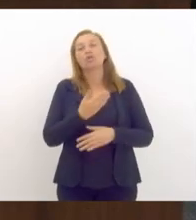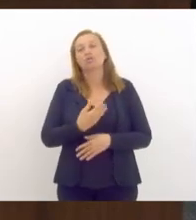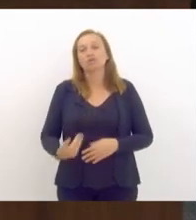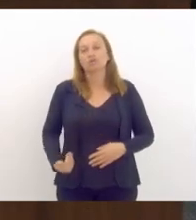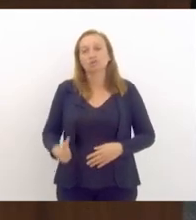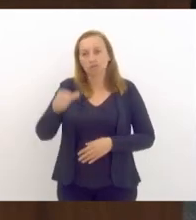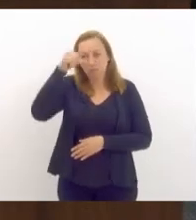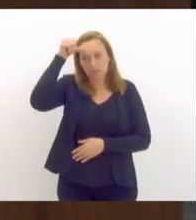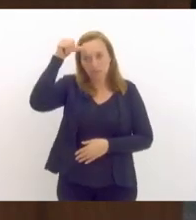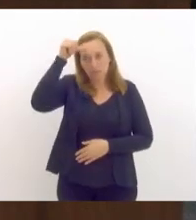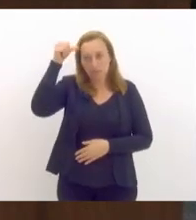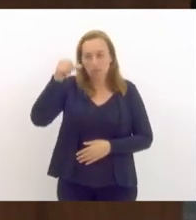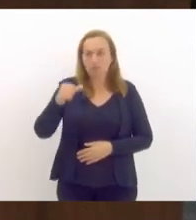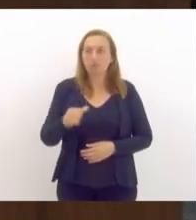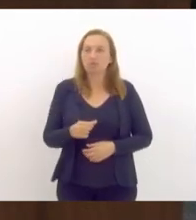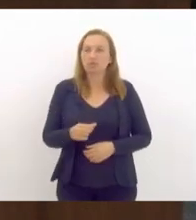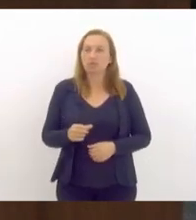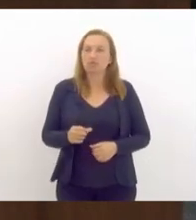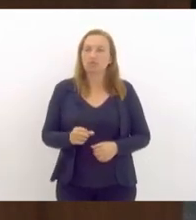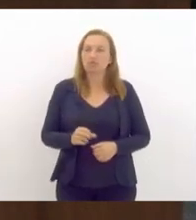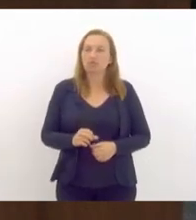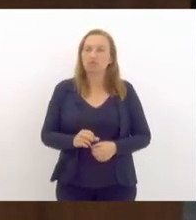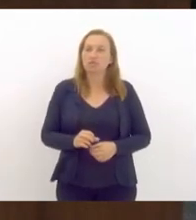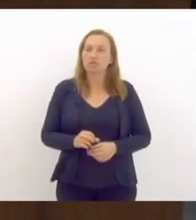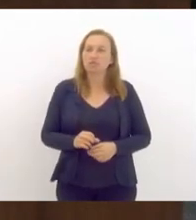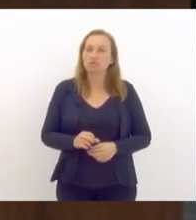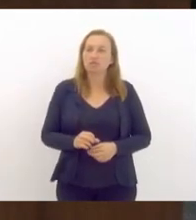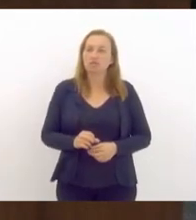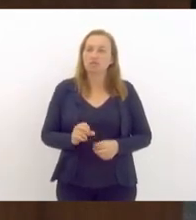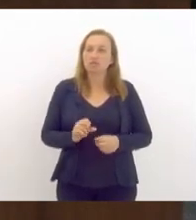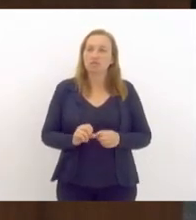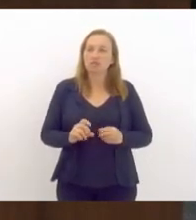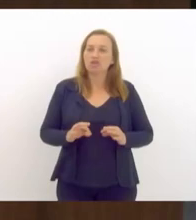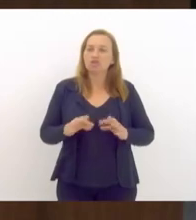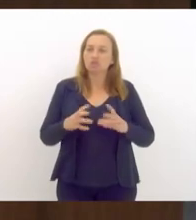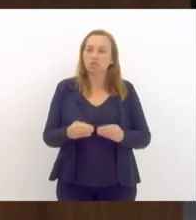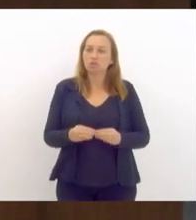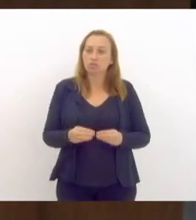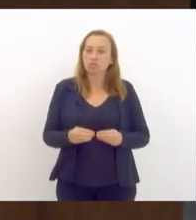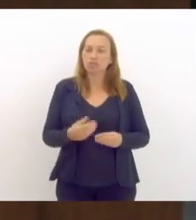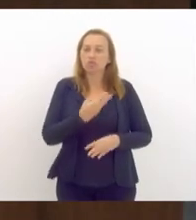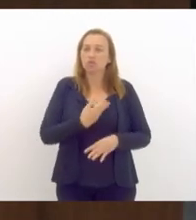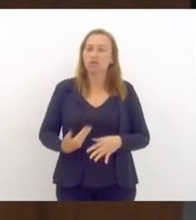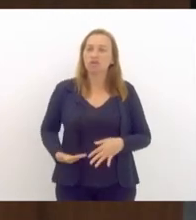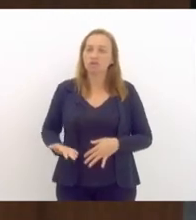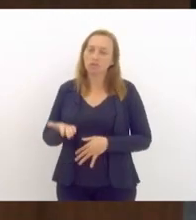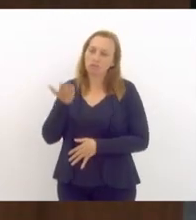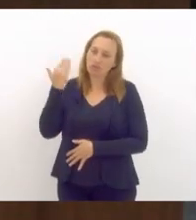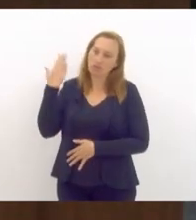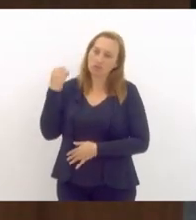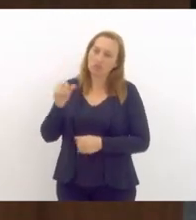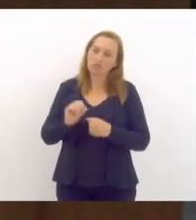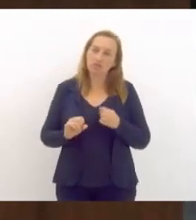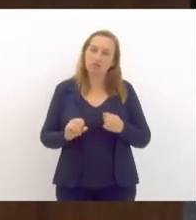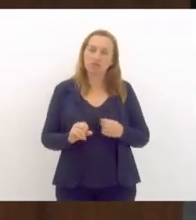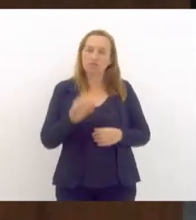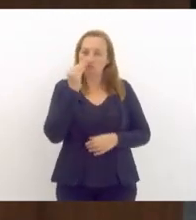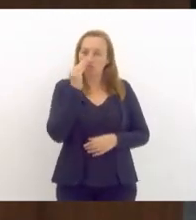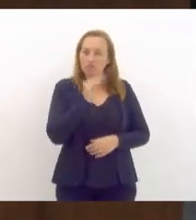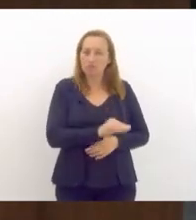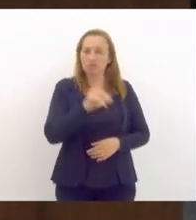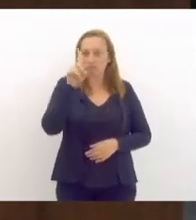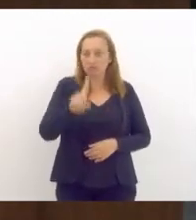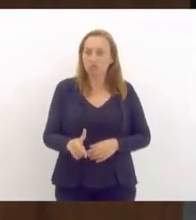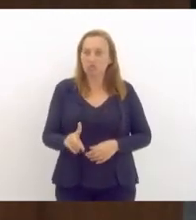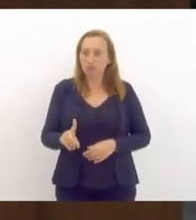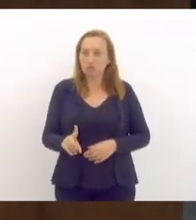Cláudio Castro reproduz a lógica dos governadores que o antecederam de ignorar os direitos as